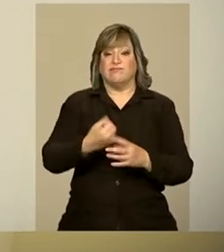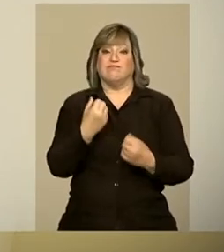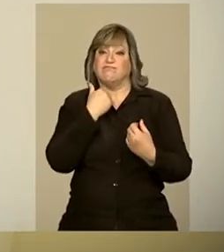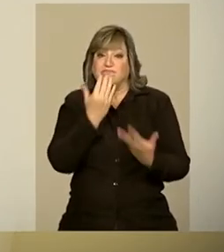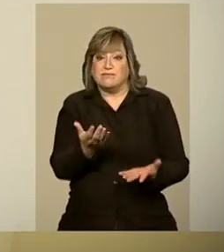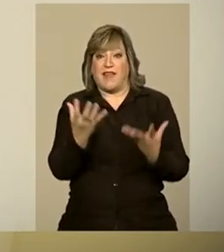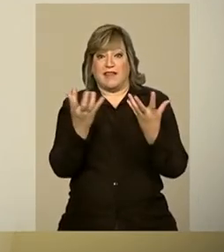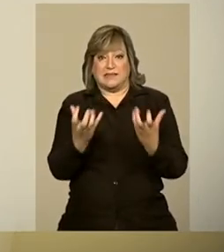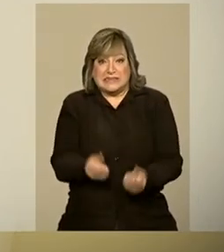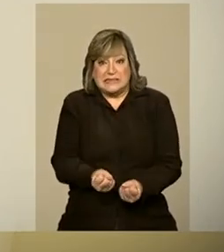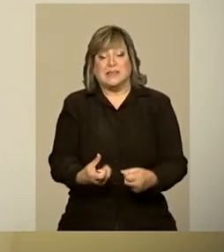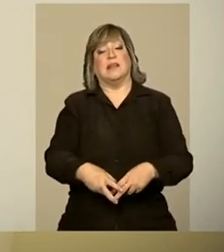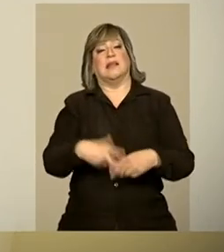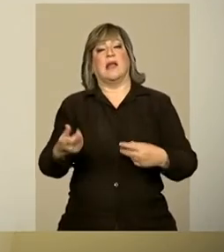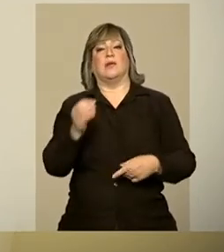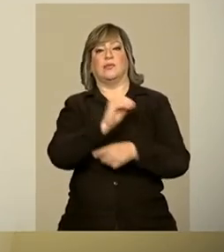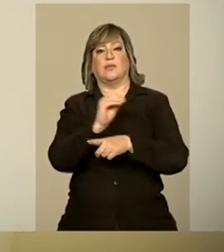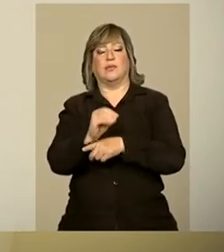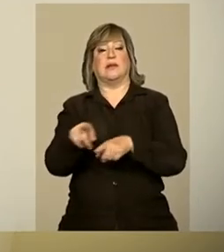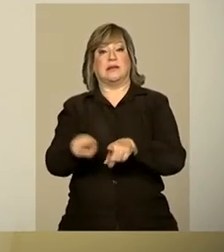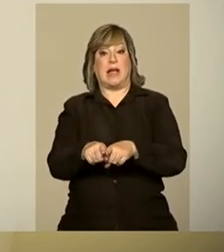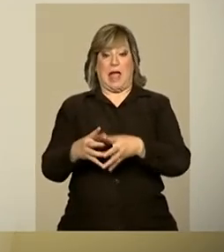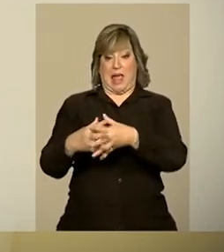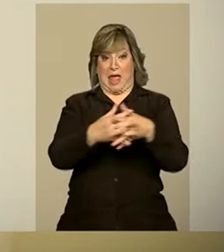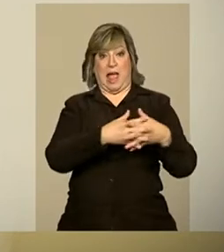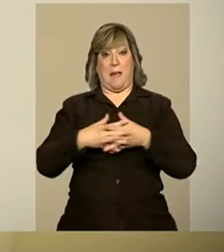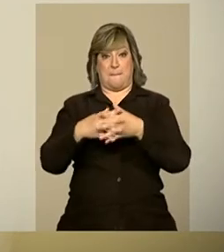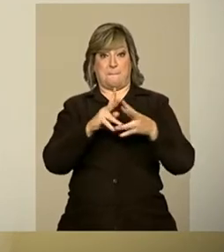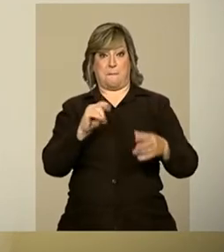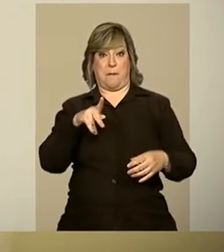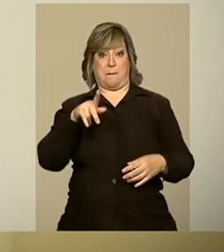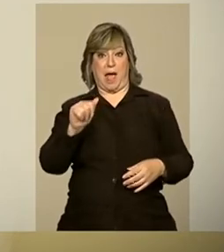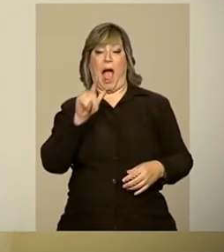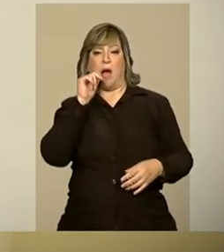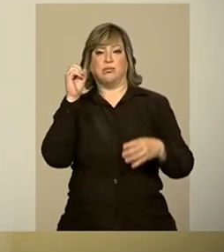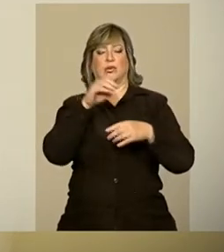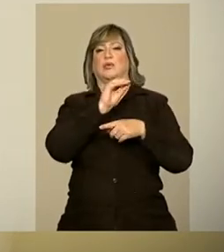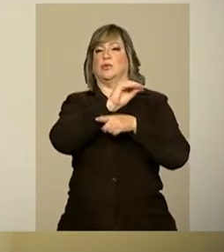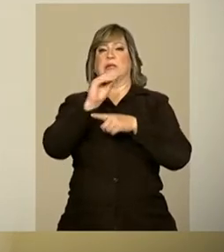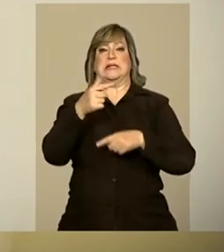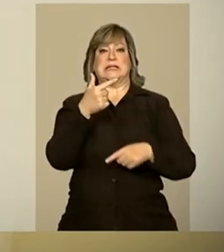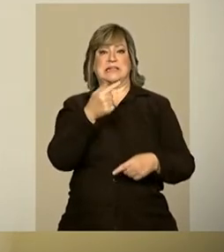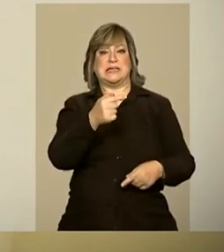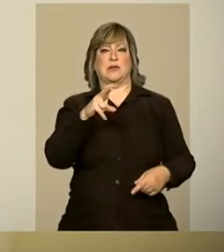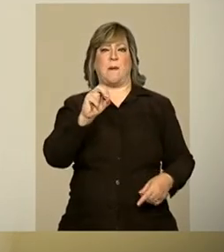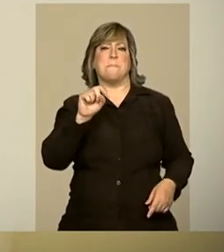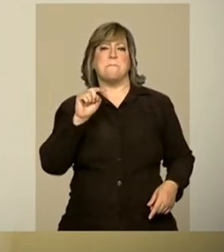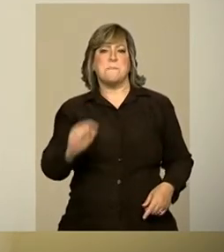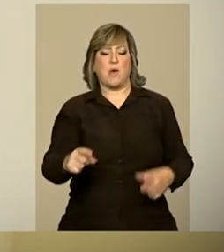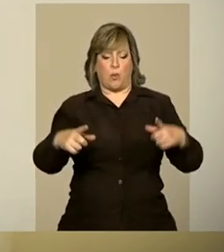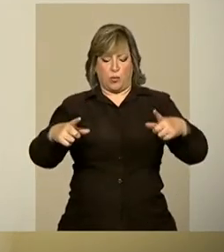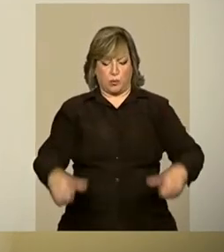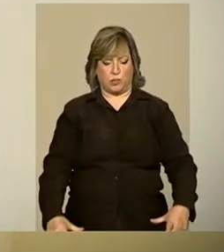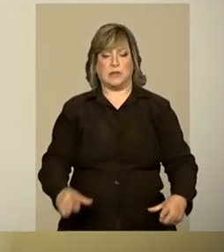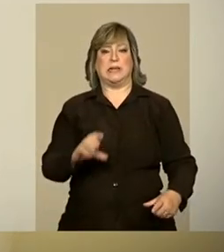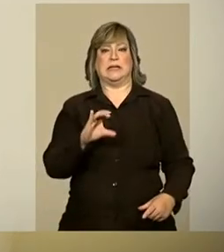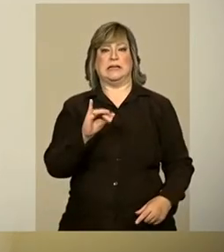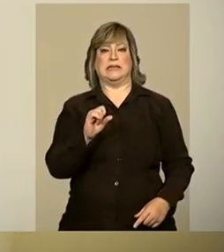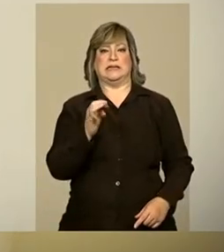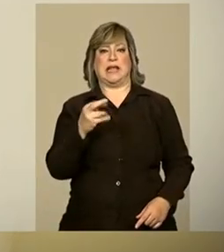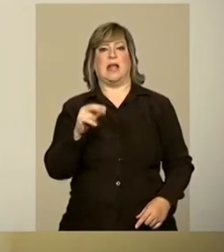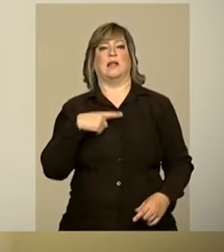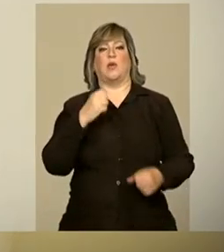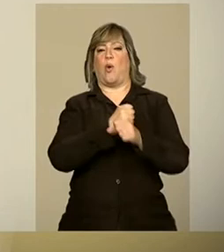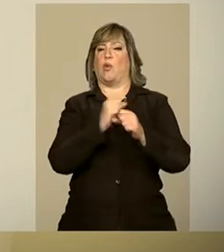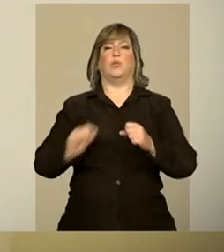está levando água para as pequenas propriedades, enchendo as 750 mil cisternas que estamos construindo por todo o